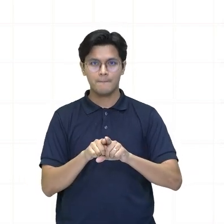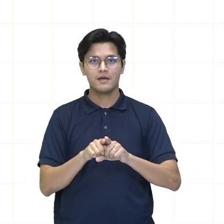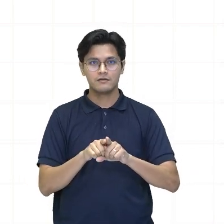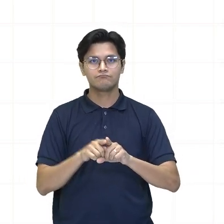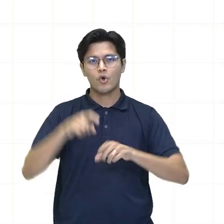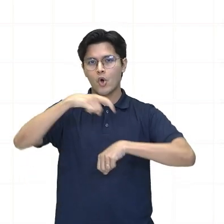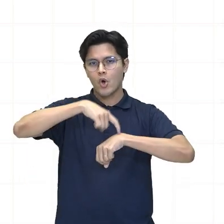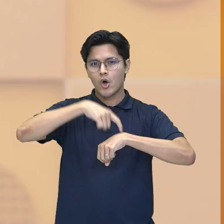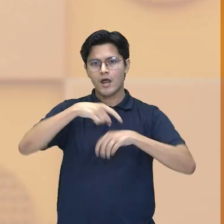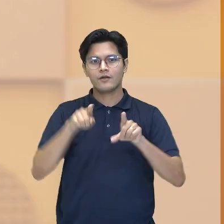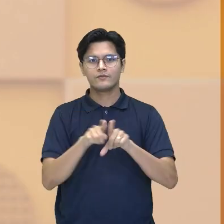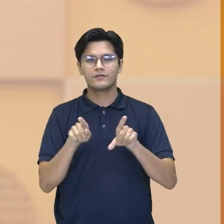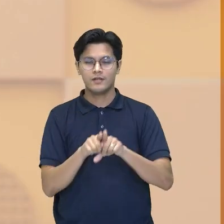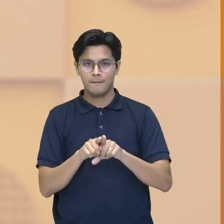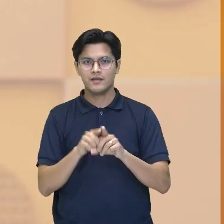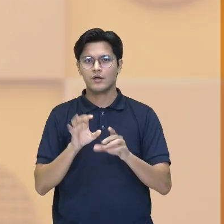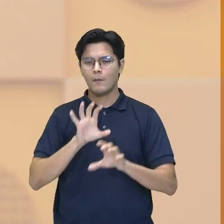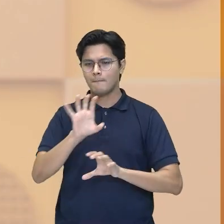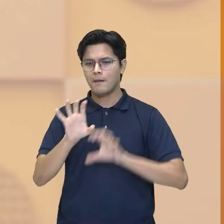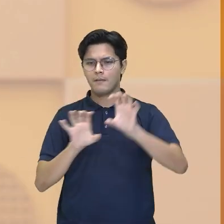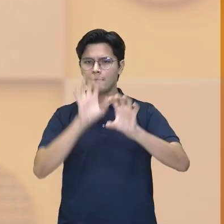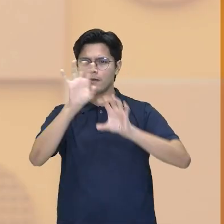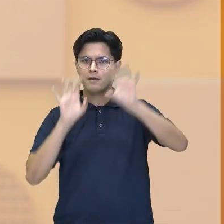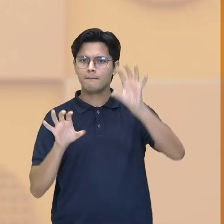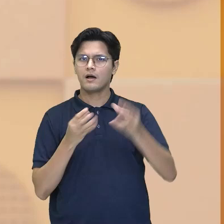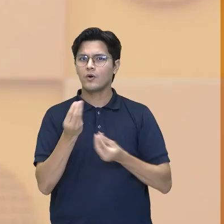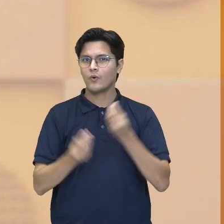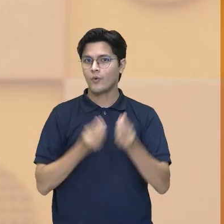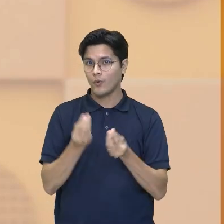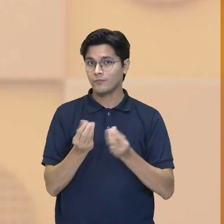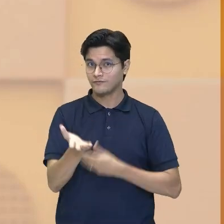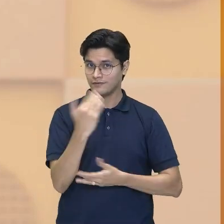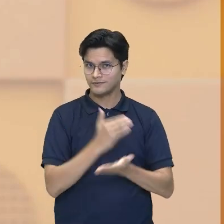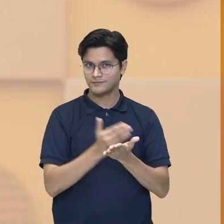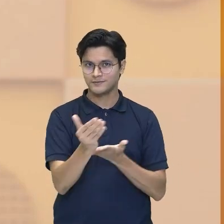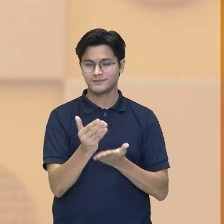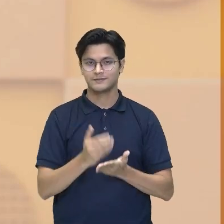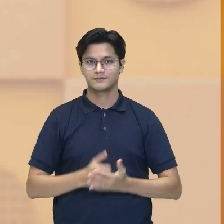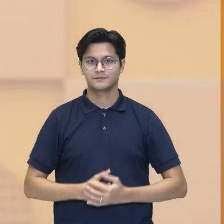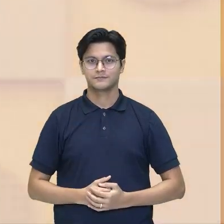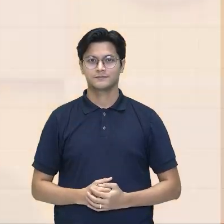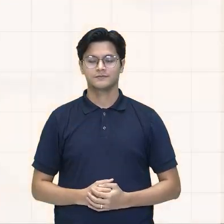divisão regional. Então, vamos lá para a nossa aula.